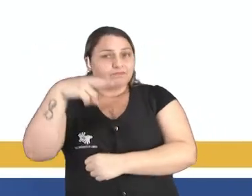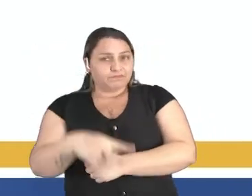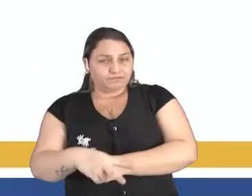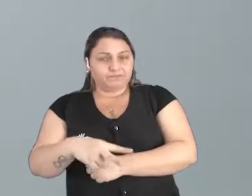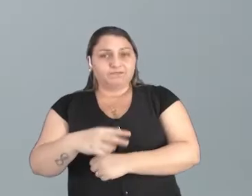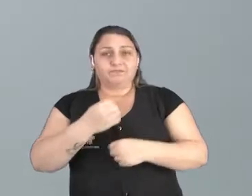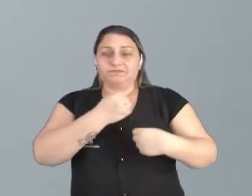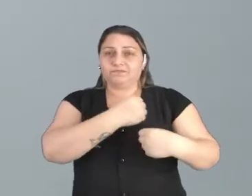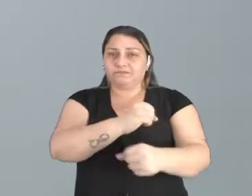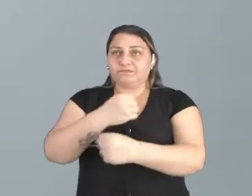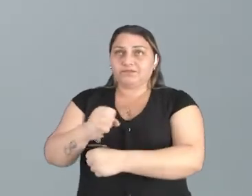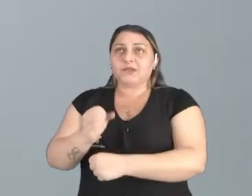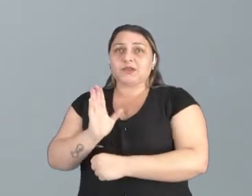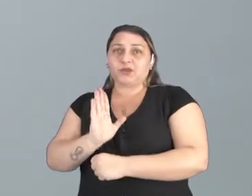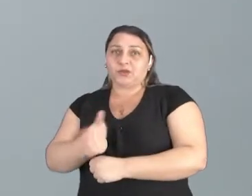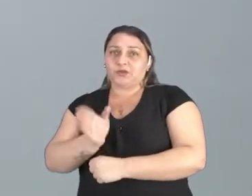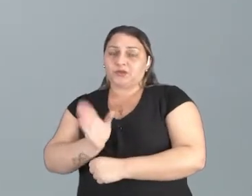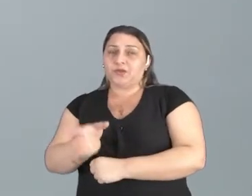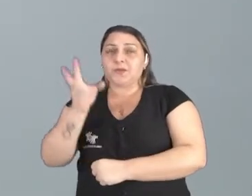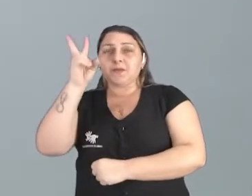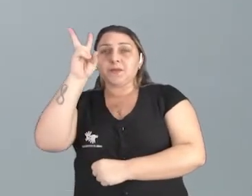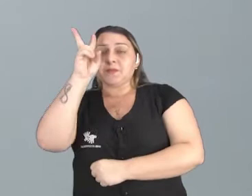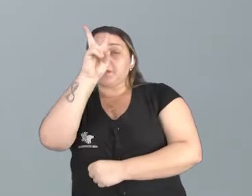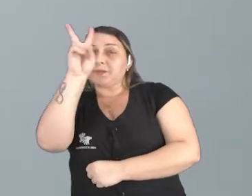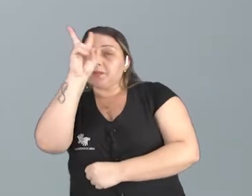aí uma vassourinha, vocês já vão aí